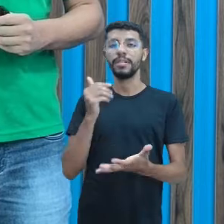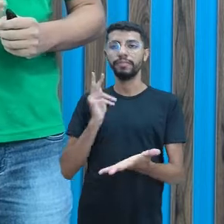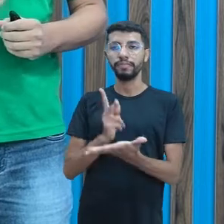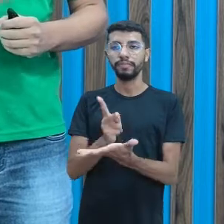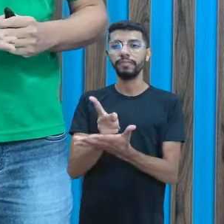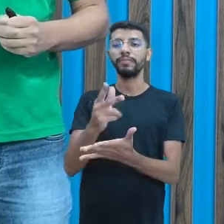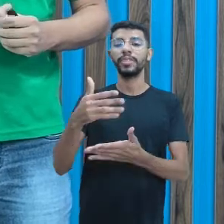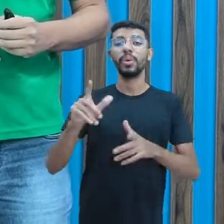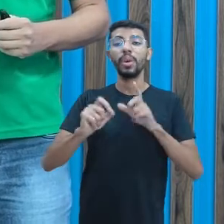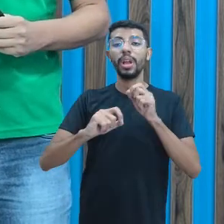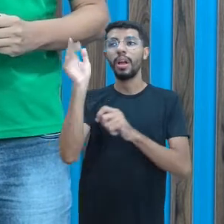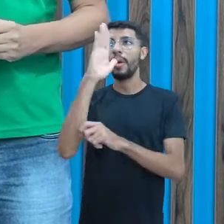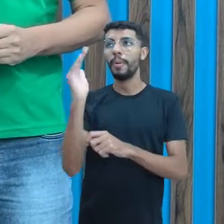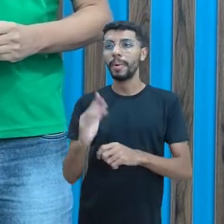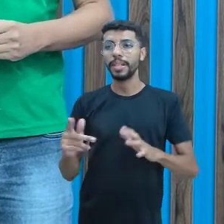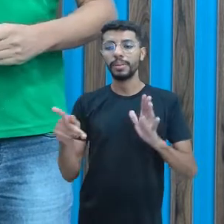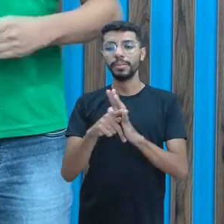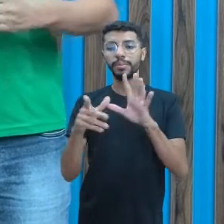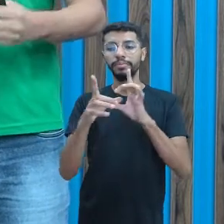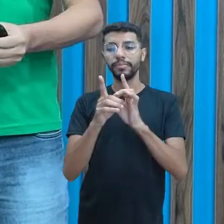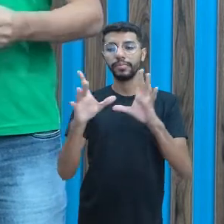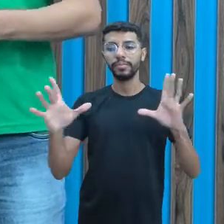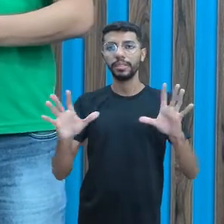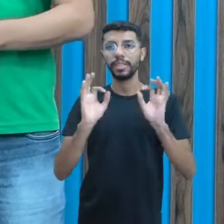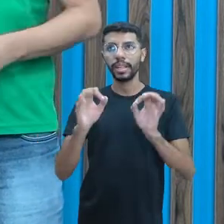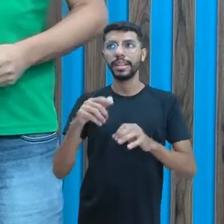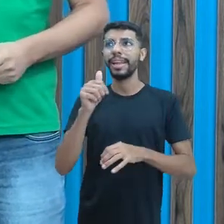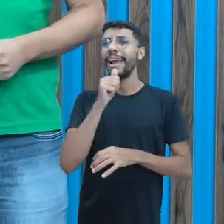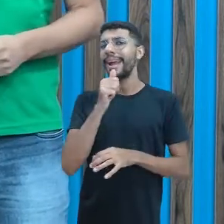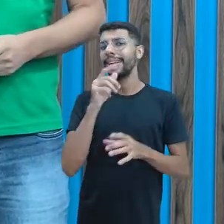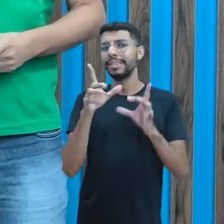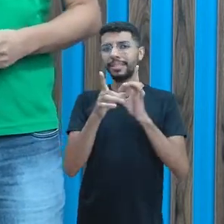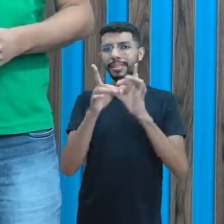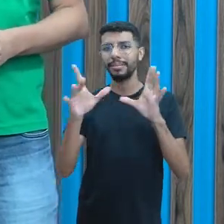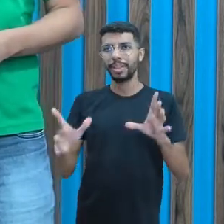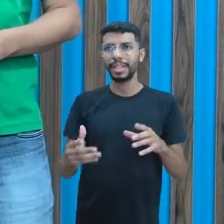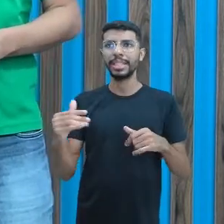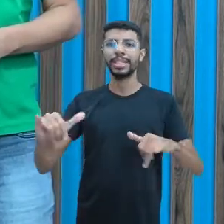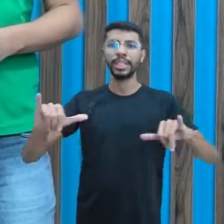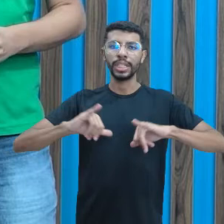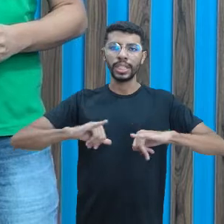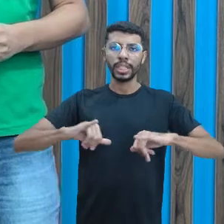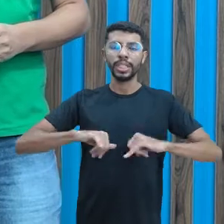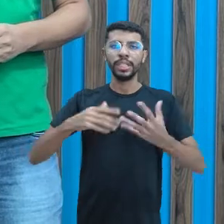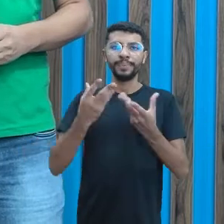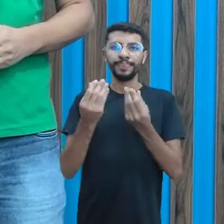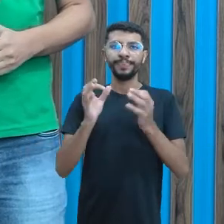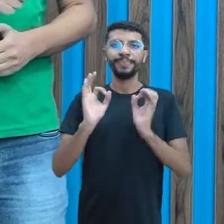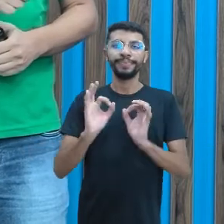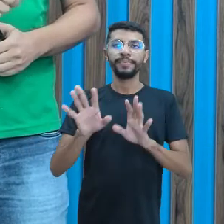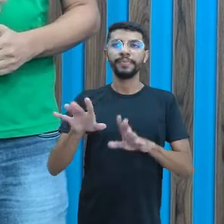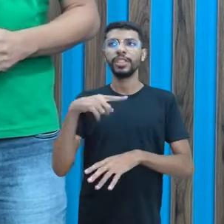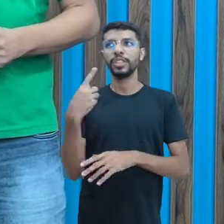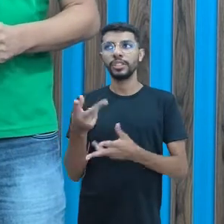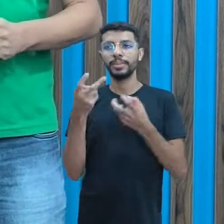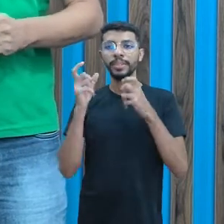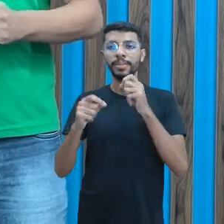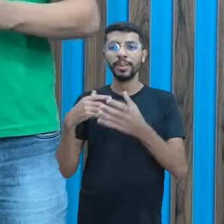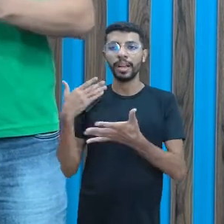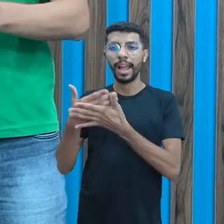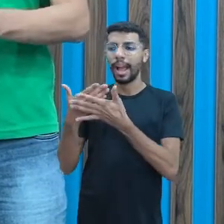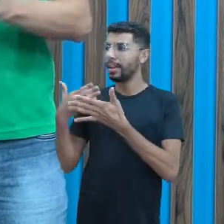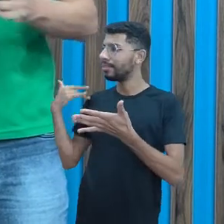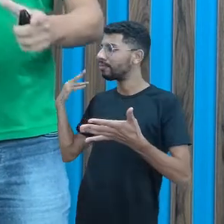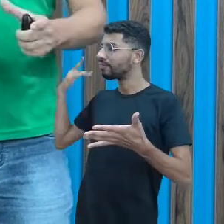encaminhemos o Brasil para uma democracia, que ainda é uma democracia que sofre bastante, né? Nós temos visto ao longo das nossas aulas o